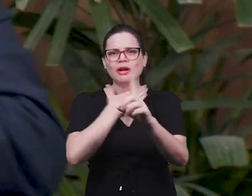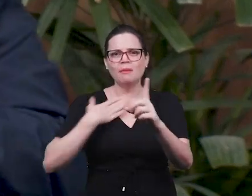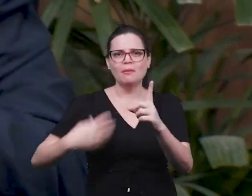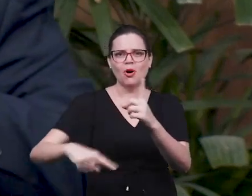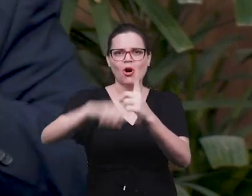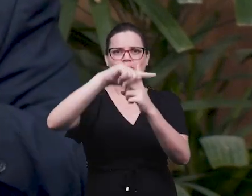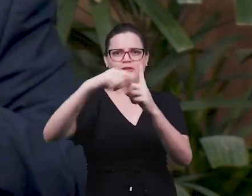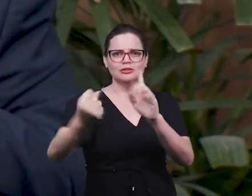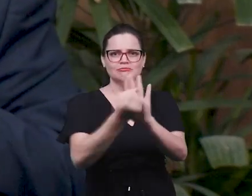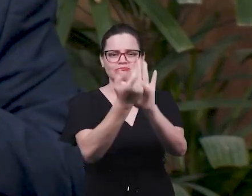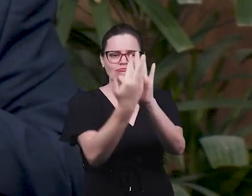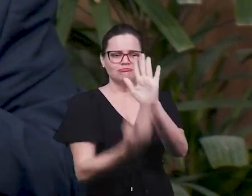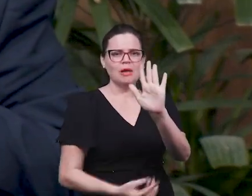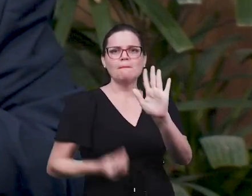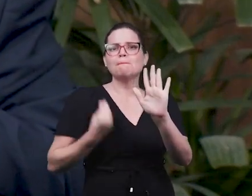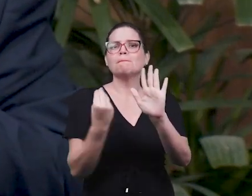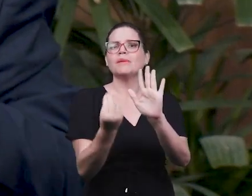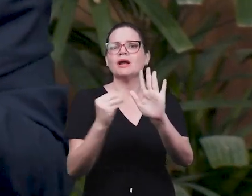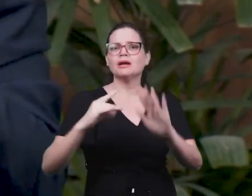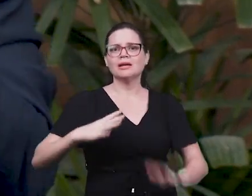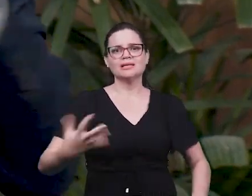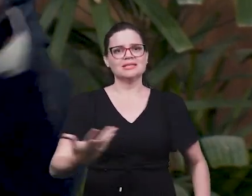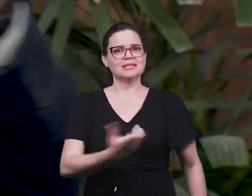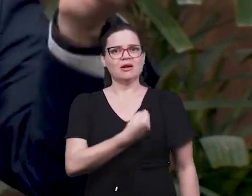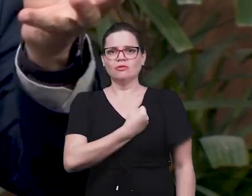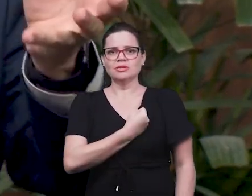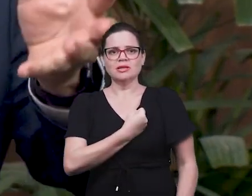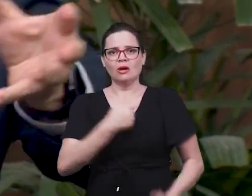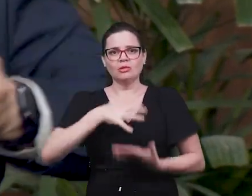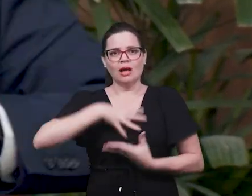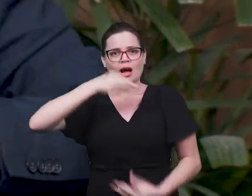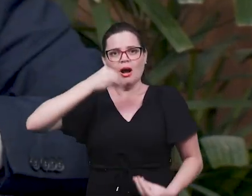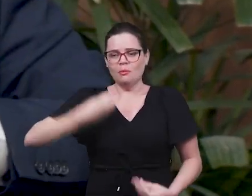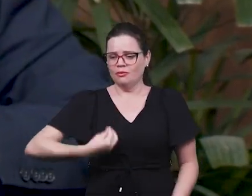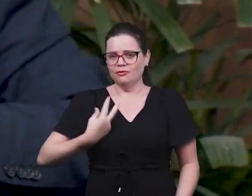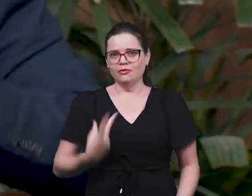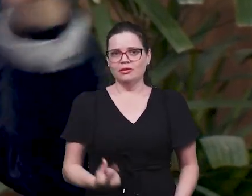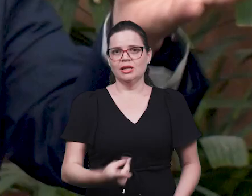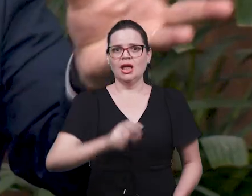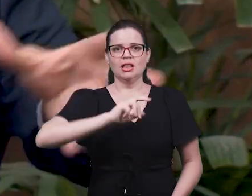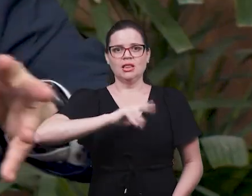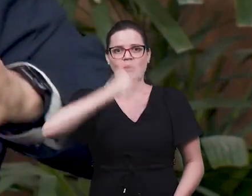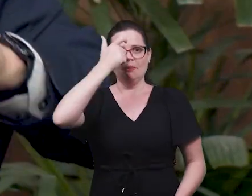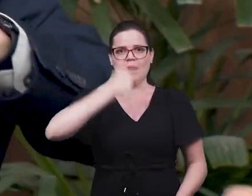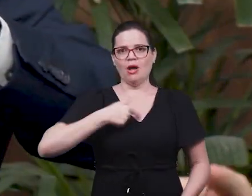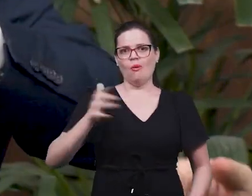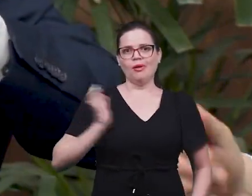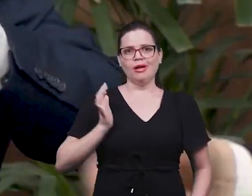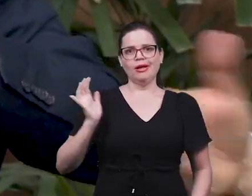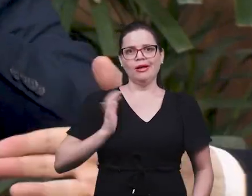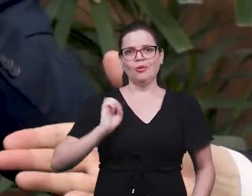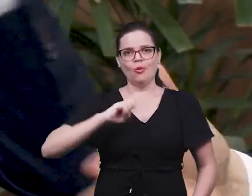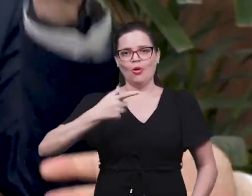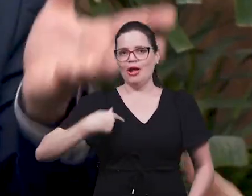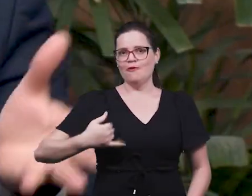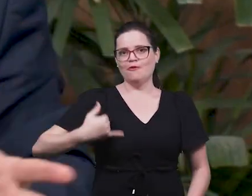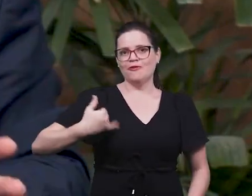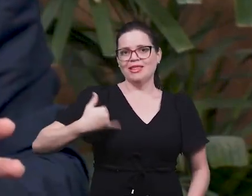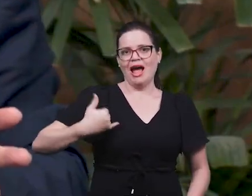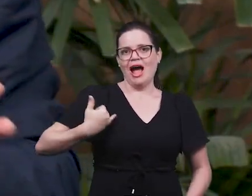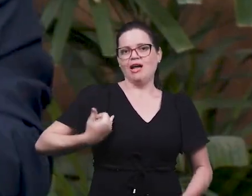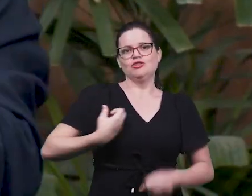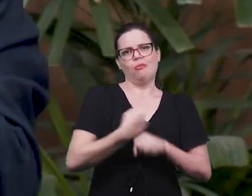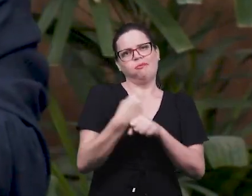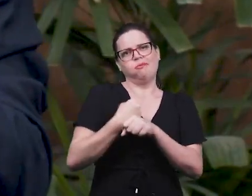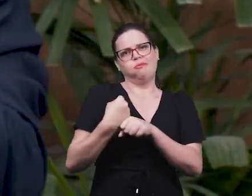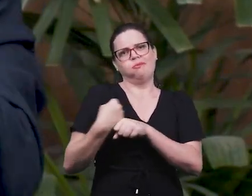é a salvação da alma, é a vida eterna. Não é o Evangelho para deixar o homem rico, para o homem... 80 anos,